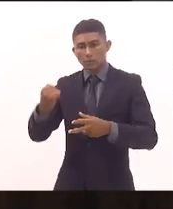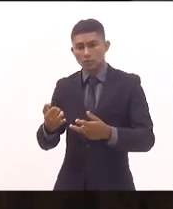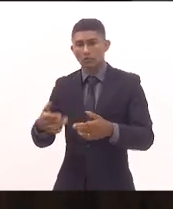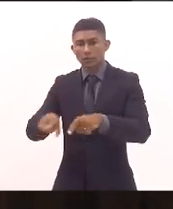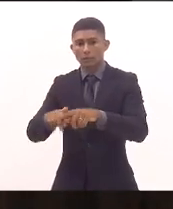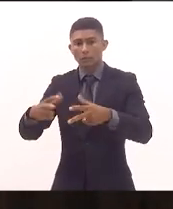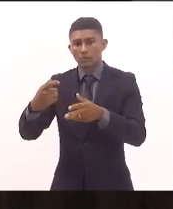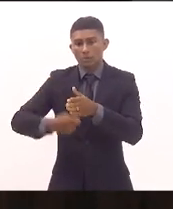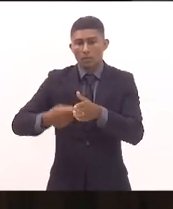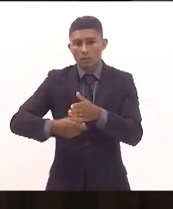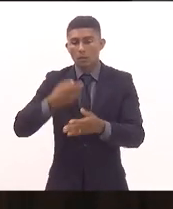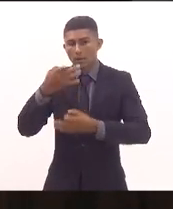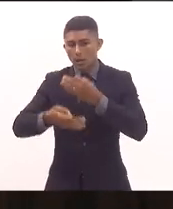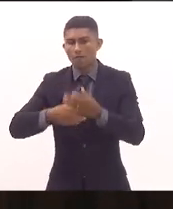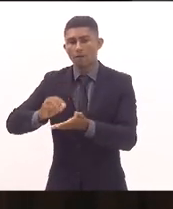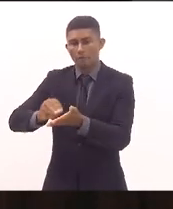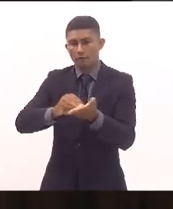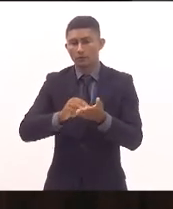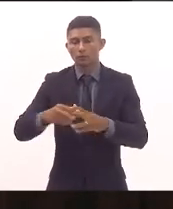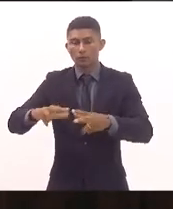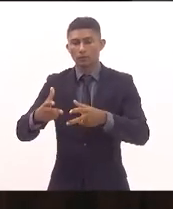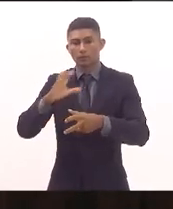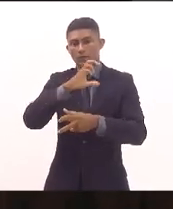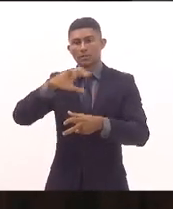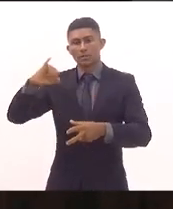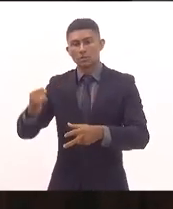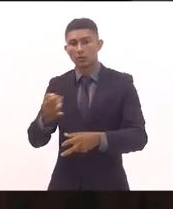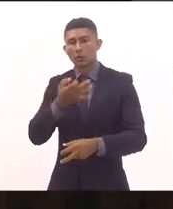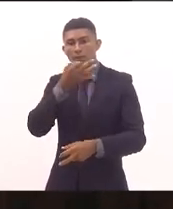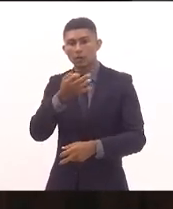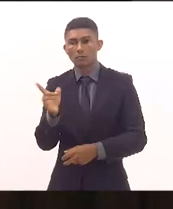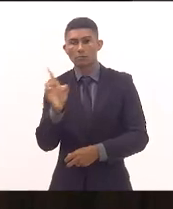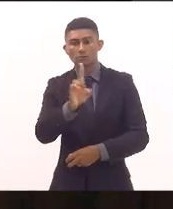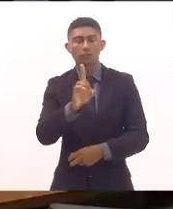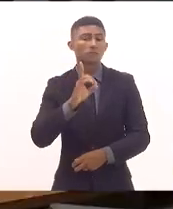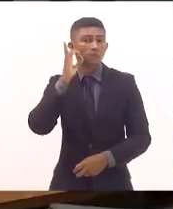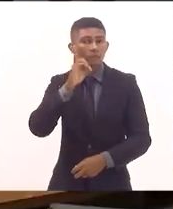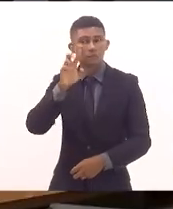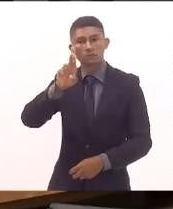Para emitir parecer pela Comissão de Constituição e Justiça, deputado Rodrigo Amorim.